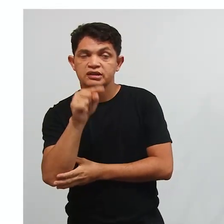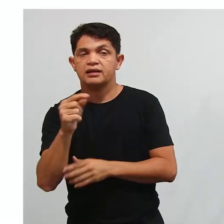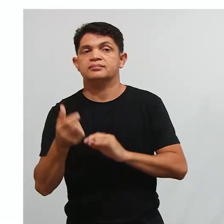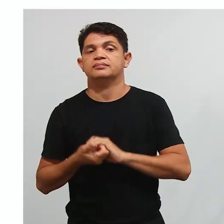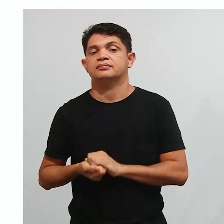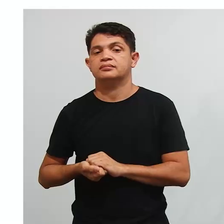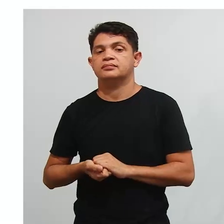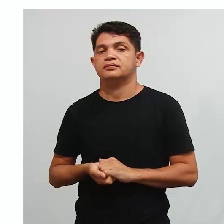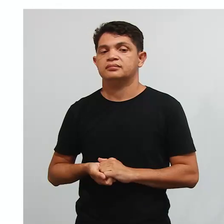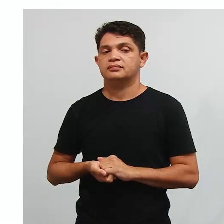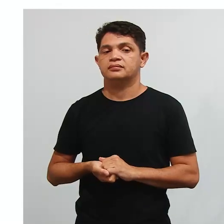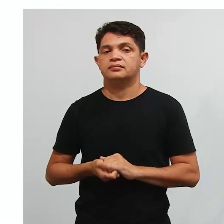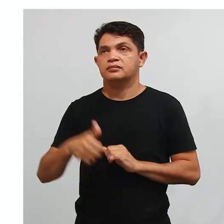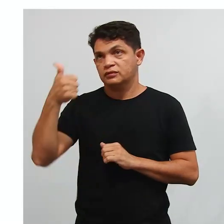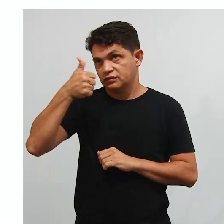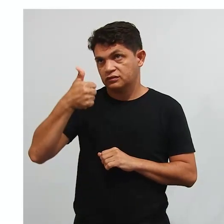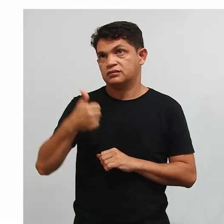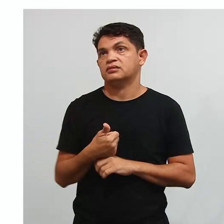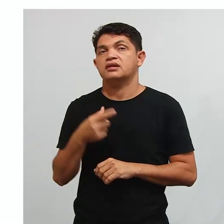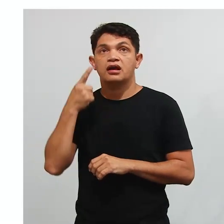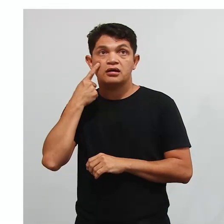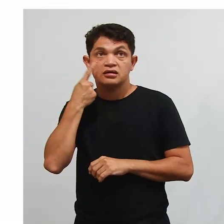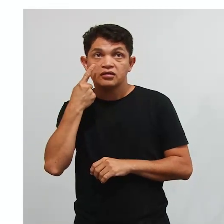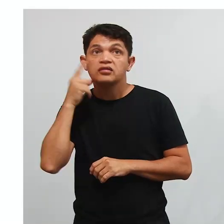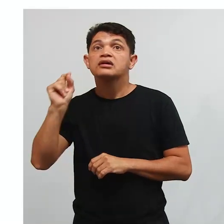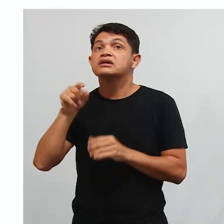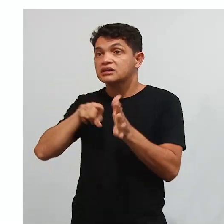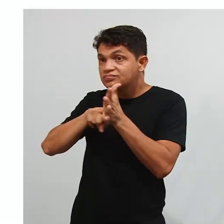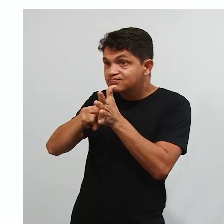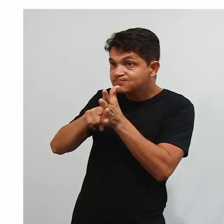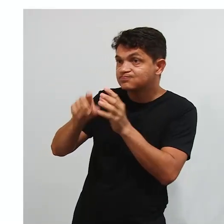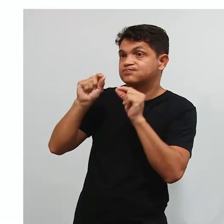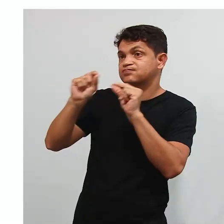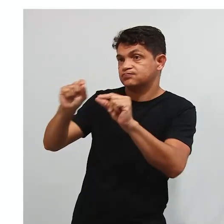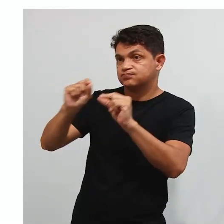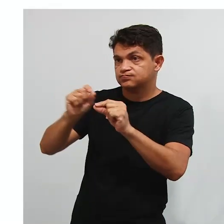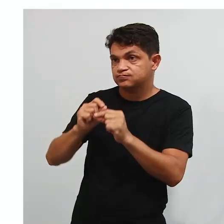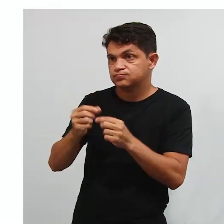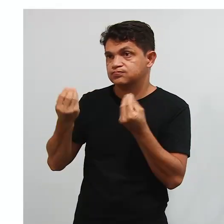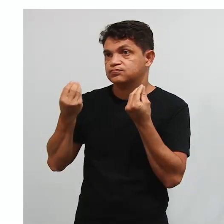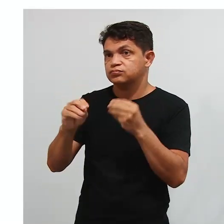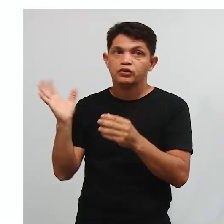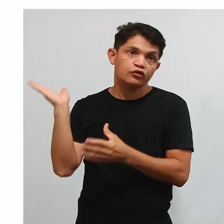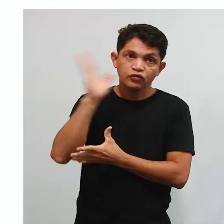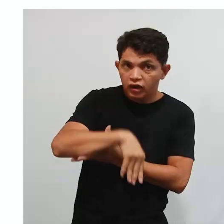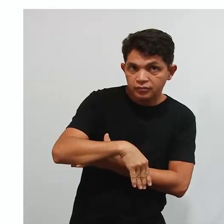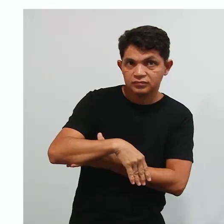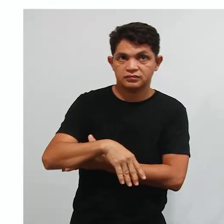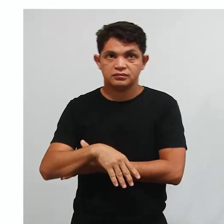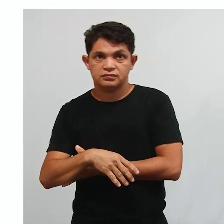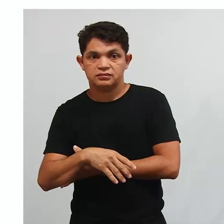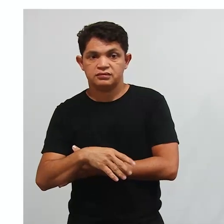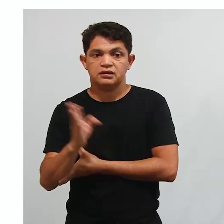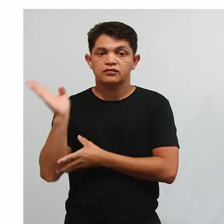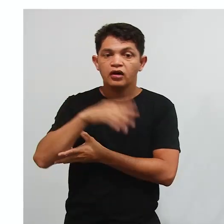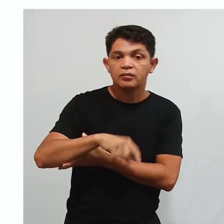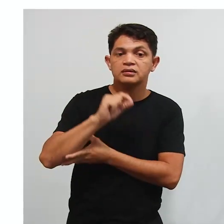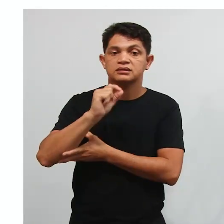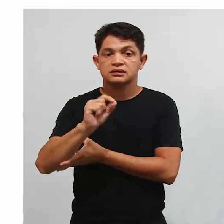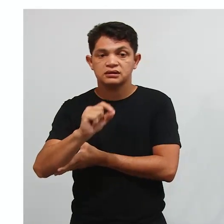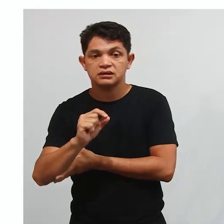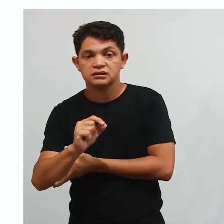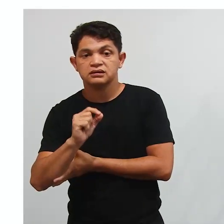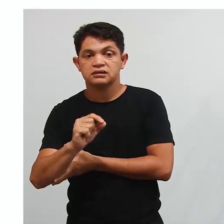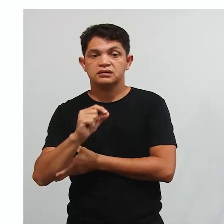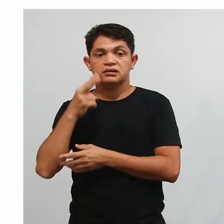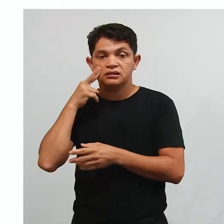né Eh a gente vai ver que as pesquisas exploratórias elas vão vão apenas obter